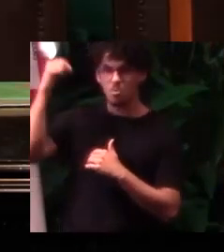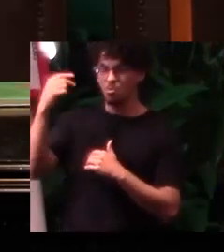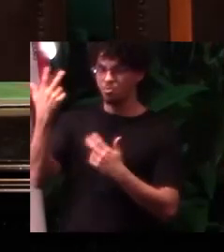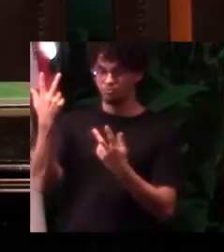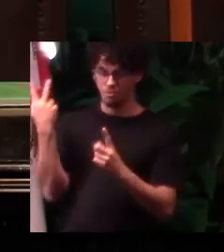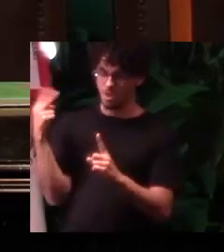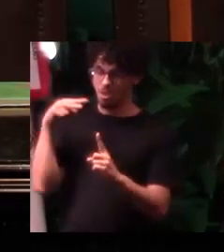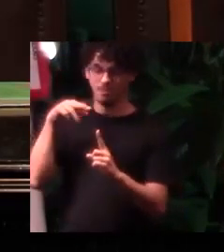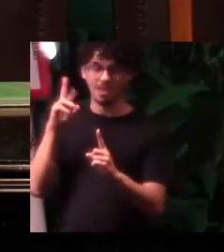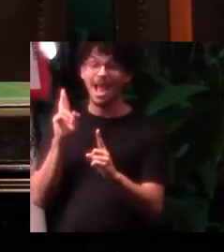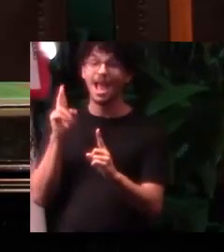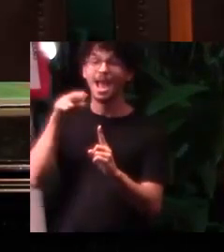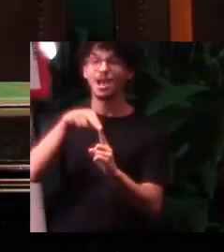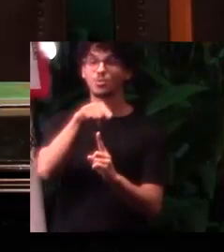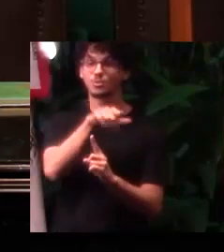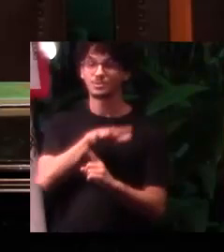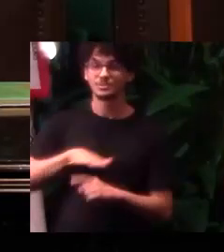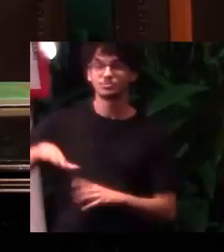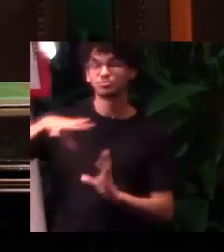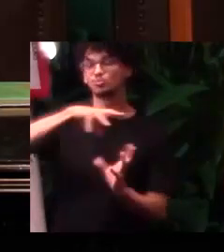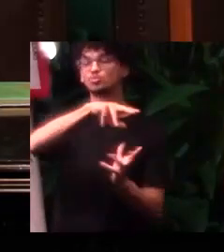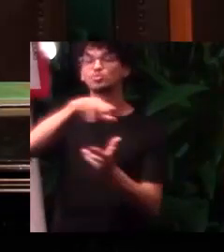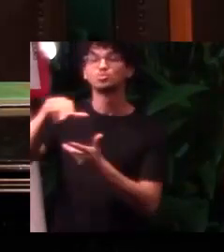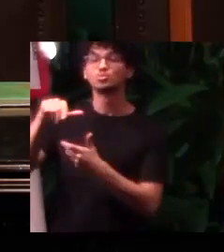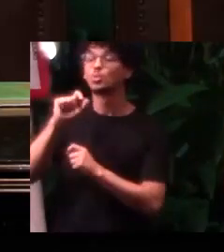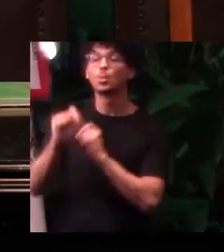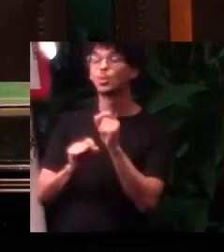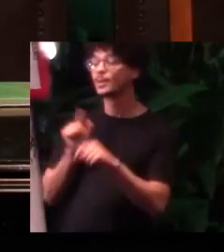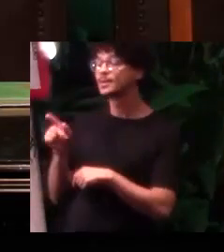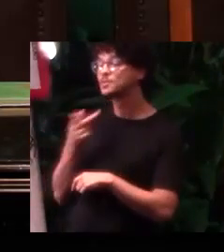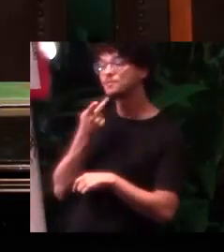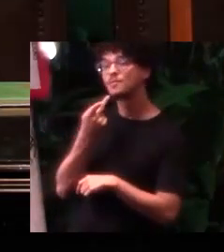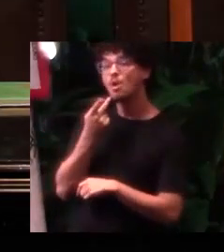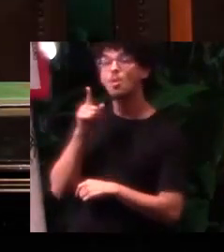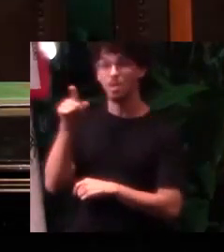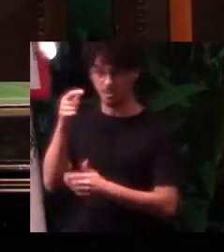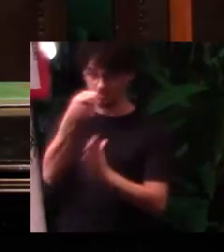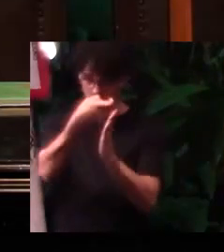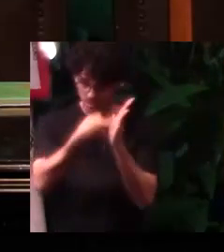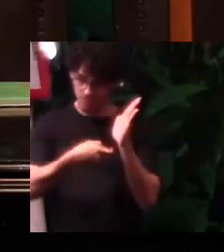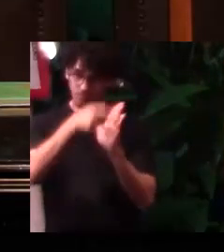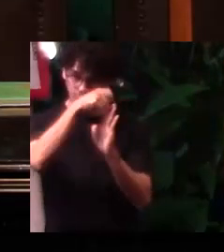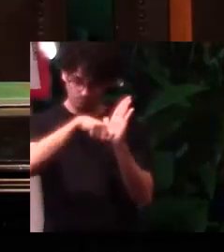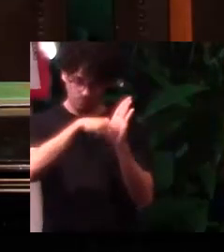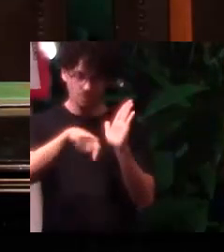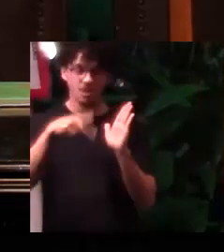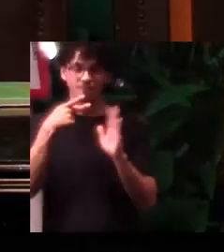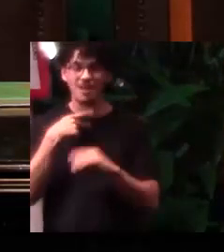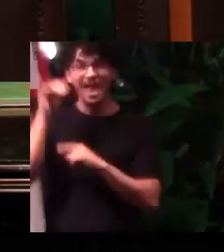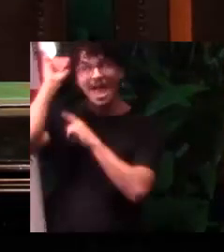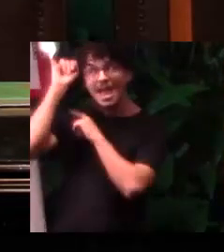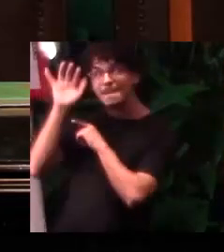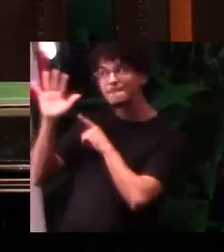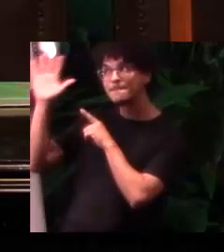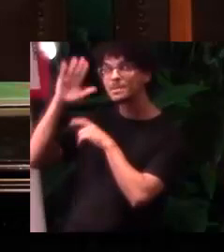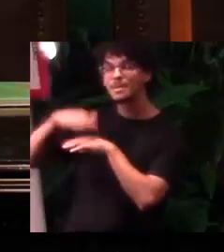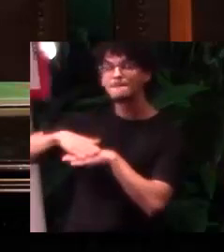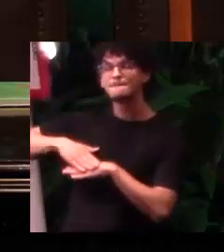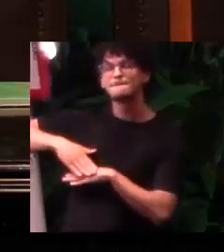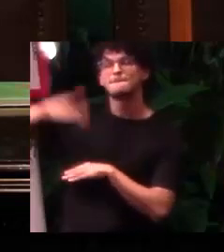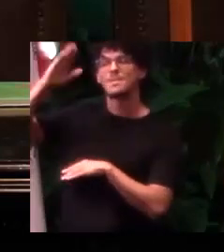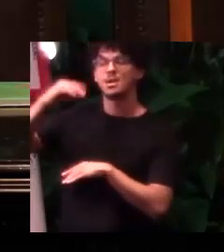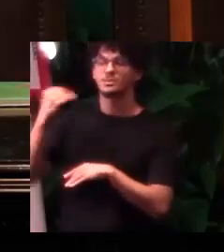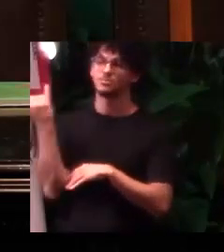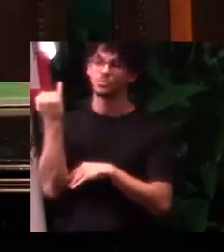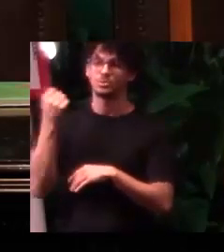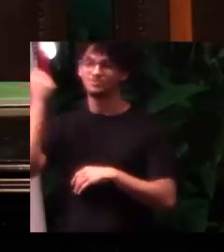mundialmente, que diz lá no seu Como Vejo o Mundo, ele diz textualmente, a imaginação é mais importante que a inteligência